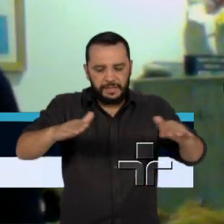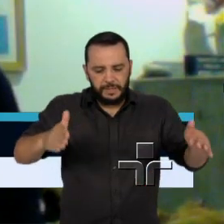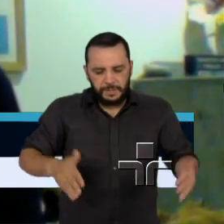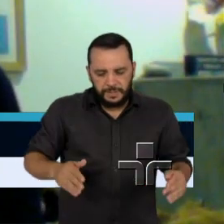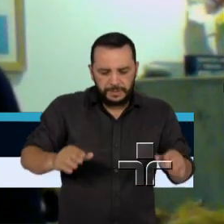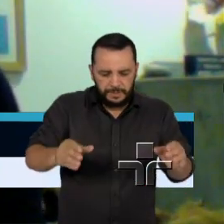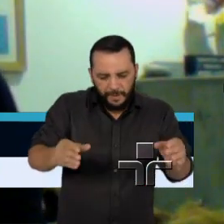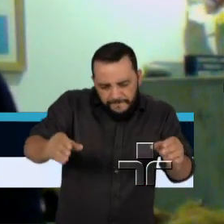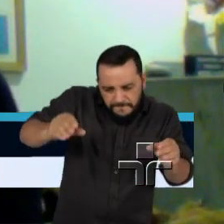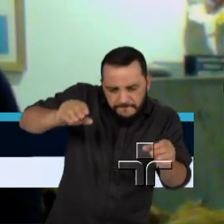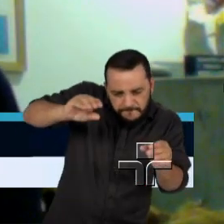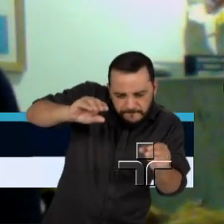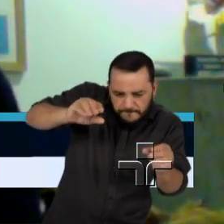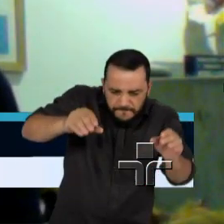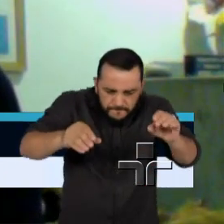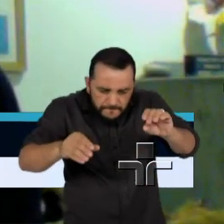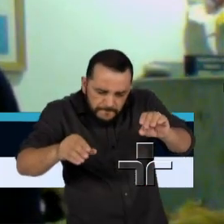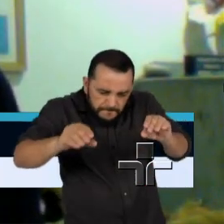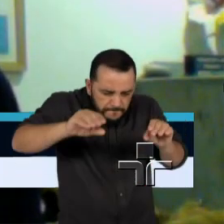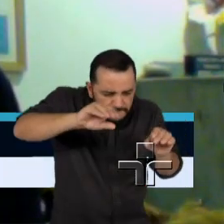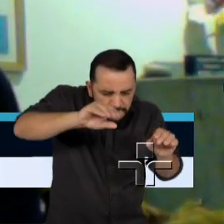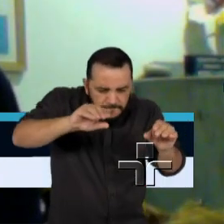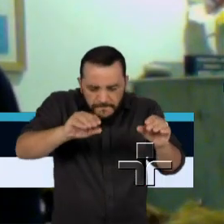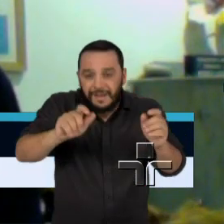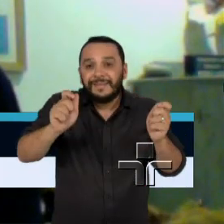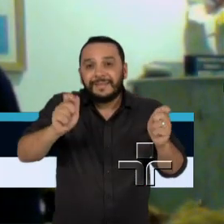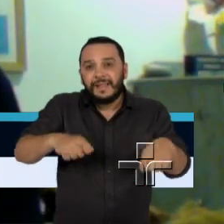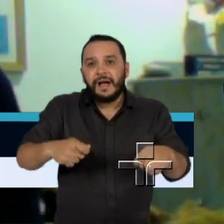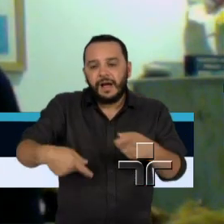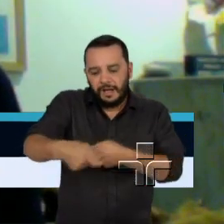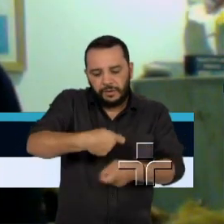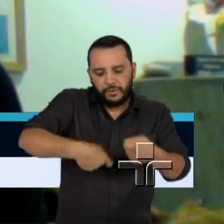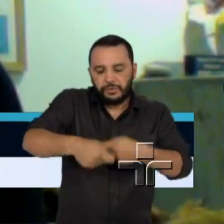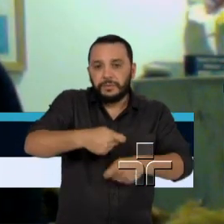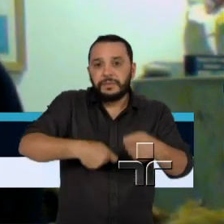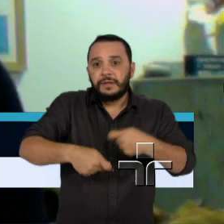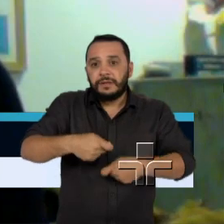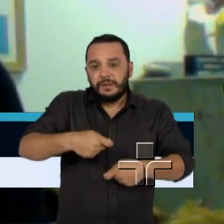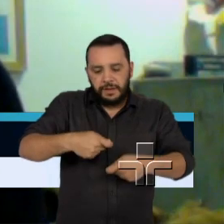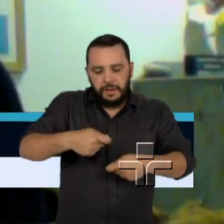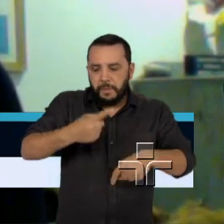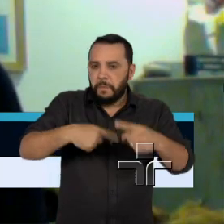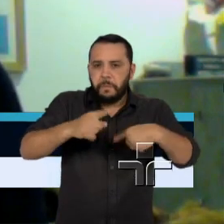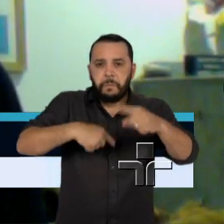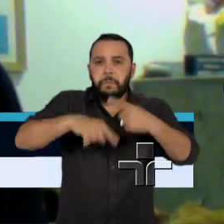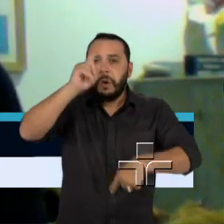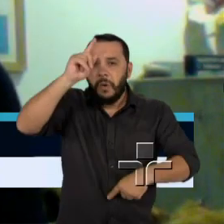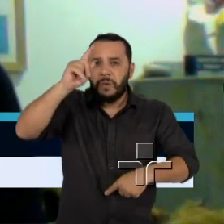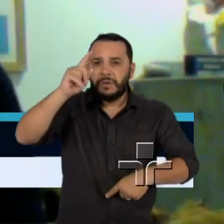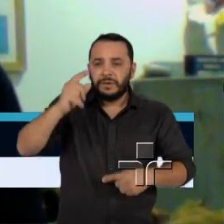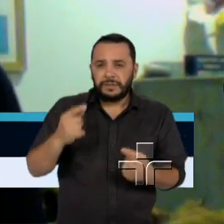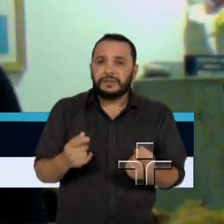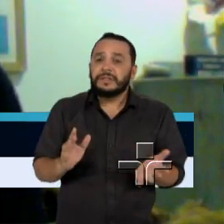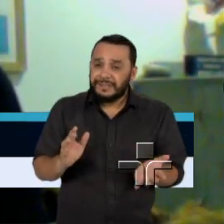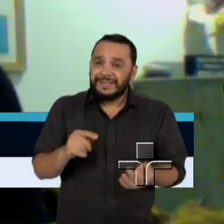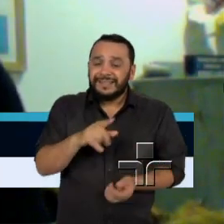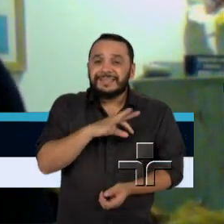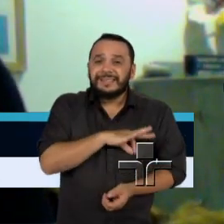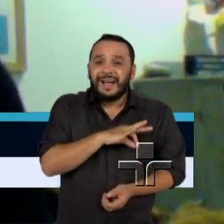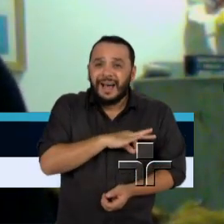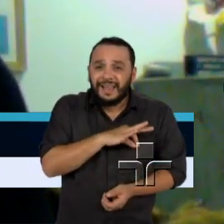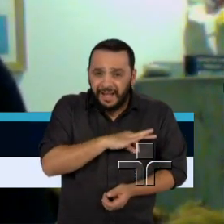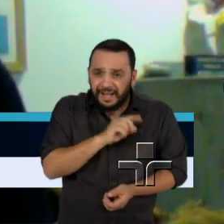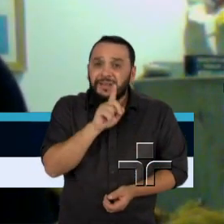que podem transformar a economia do país, eles são pagos, o salário deles são